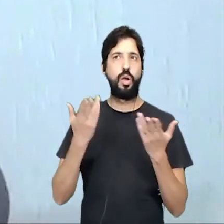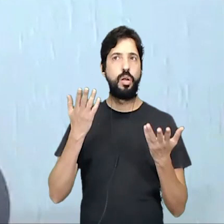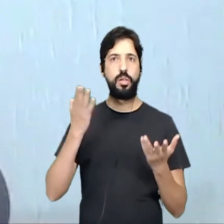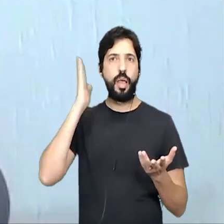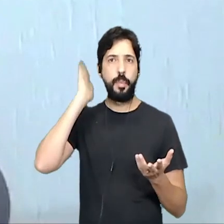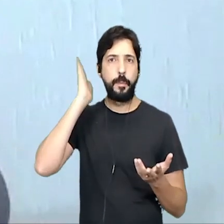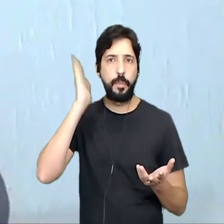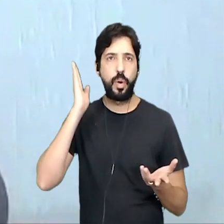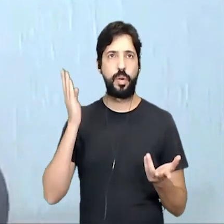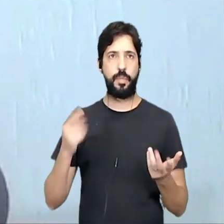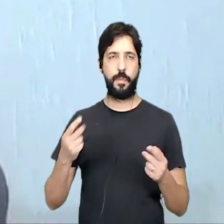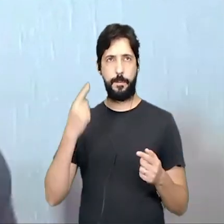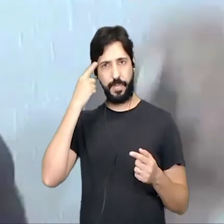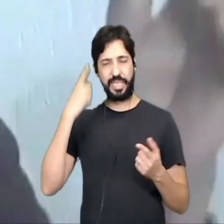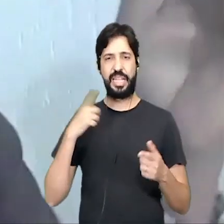que existe